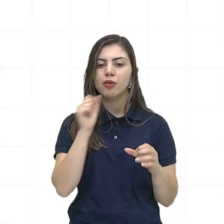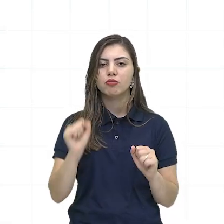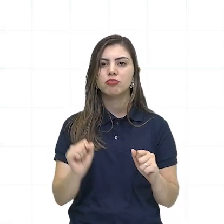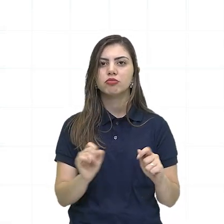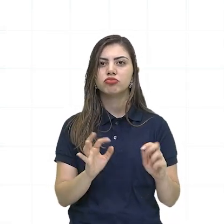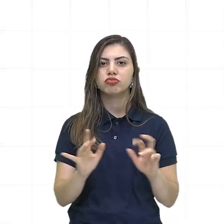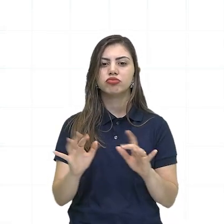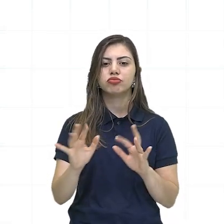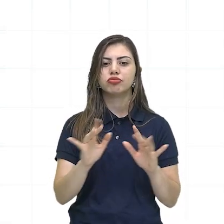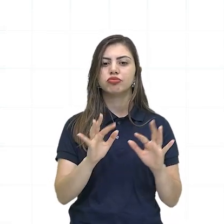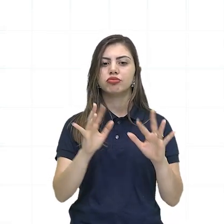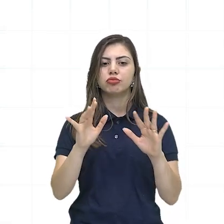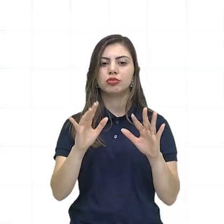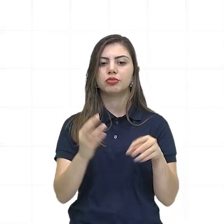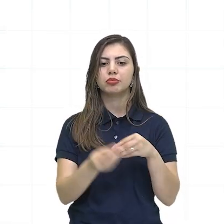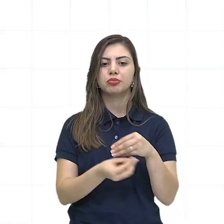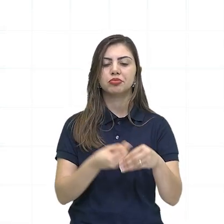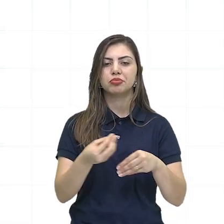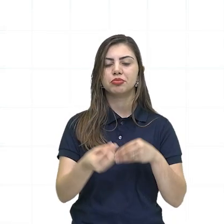compostos como a